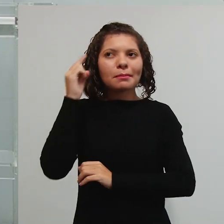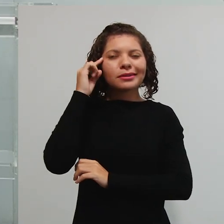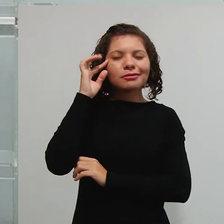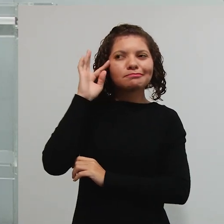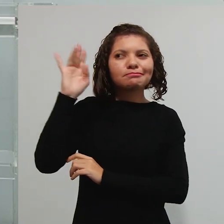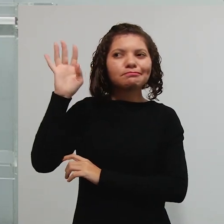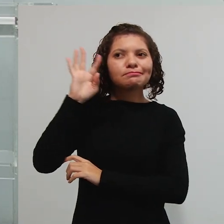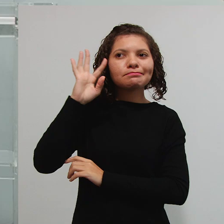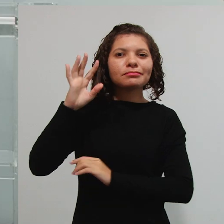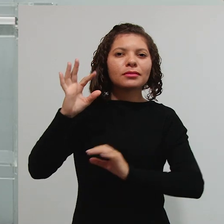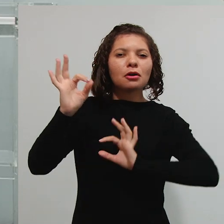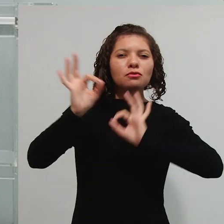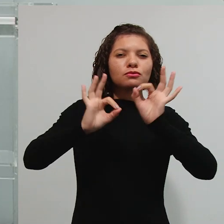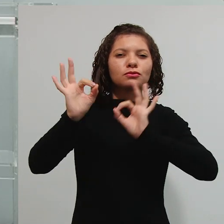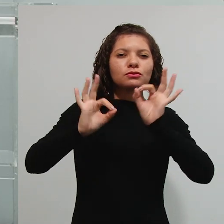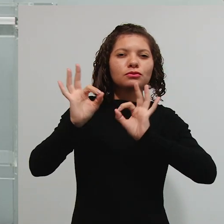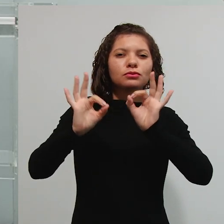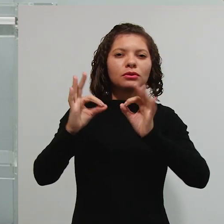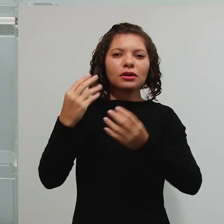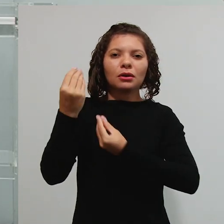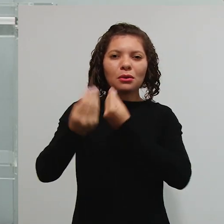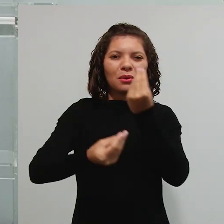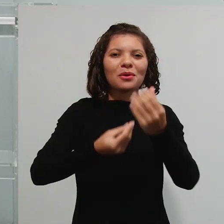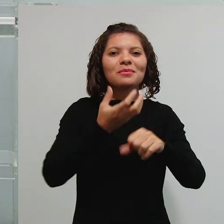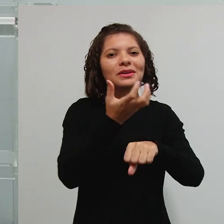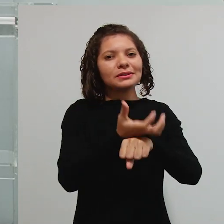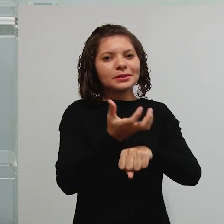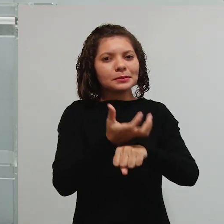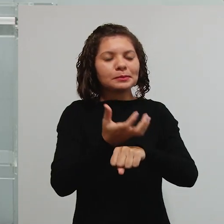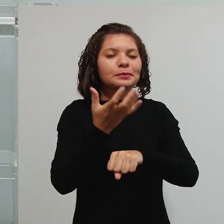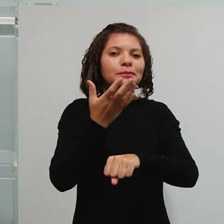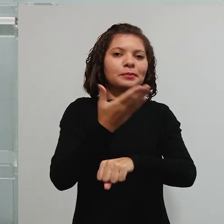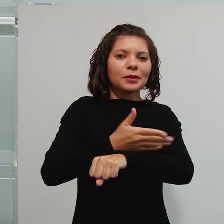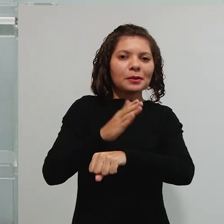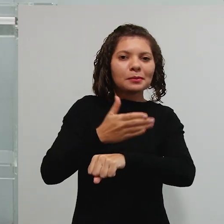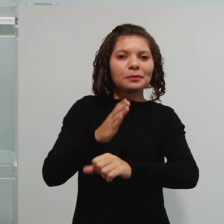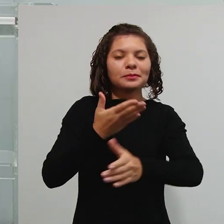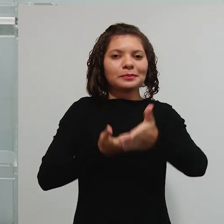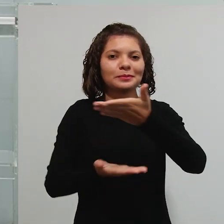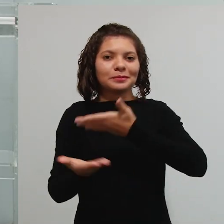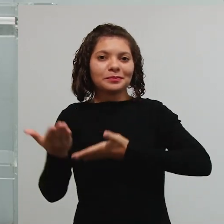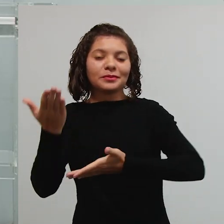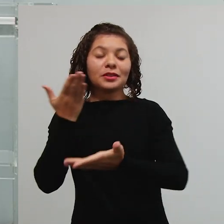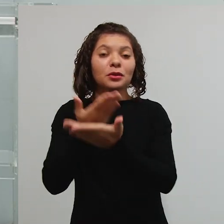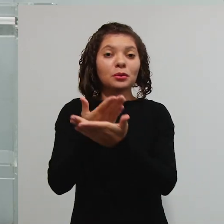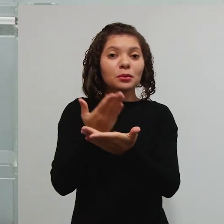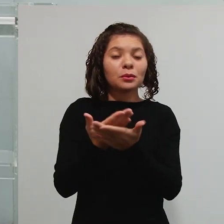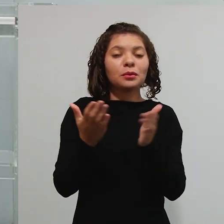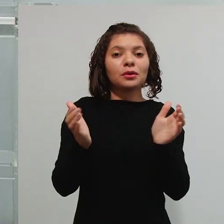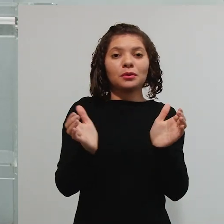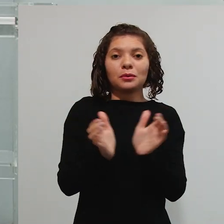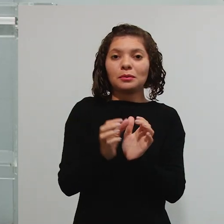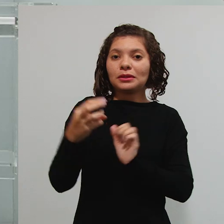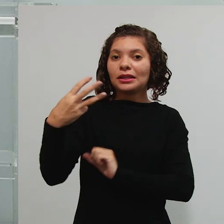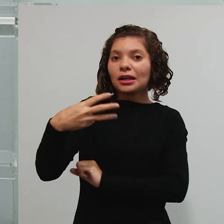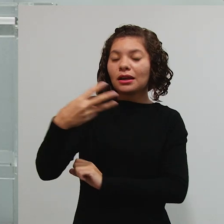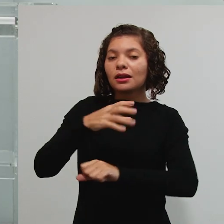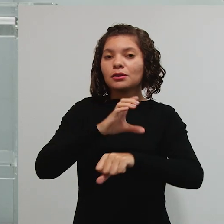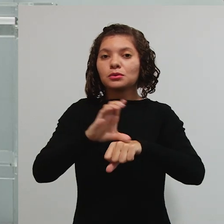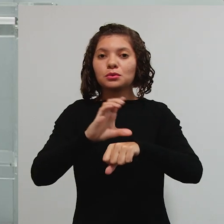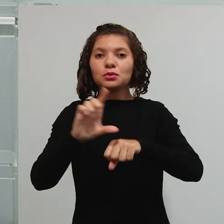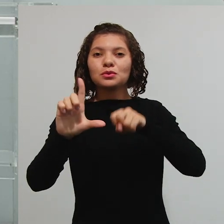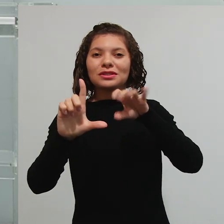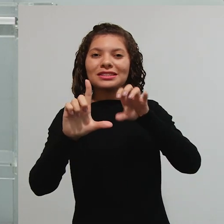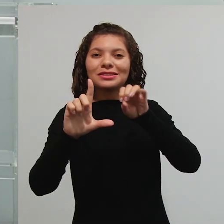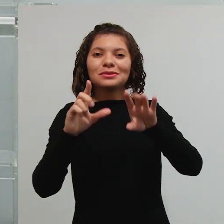pensado, planejado a partir da disciplina de práticas colaborativas de estudos em grupos 3, do curso de licenciatura